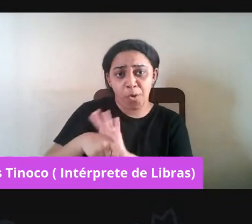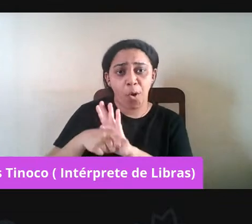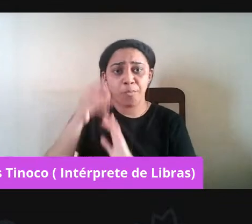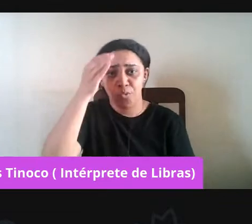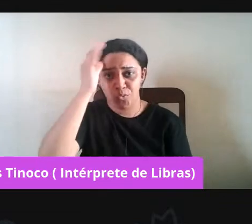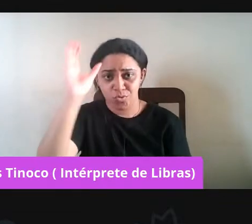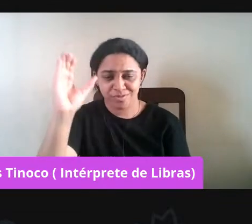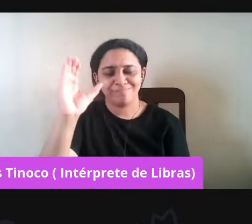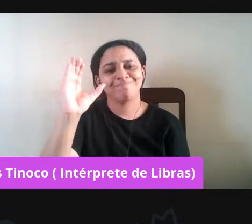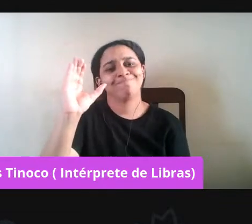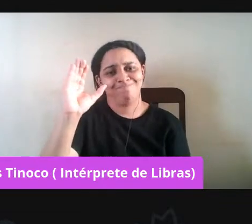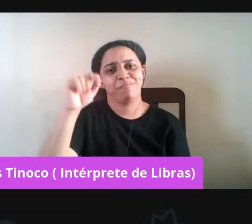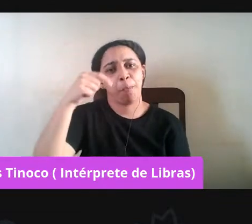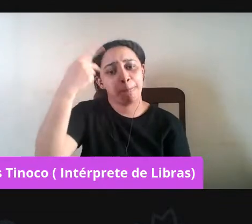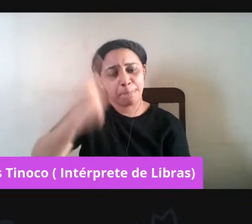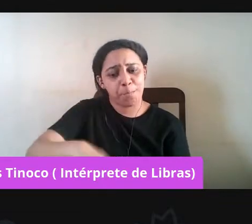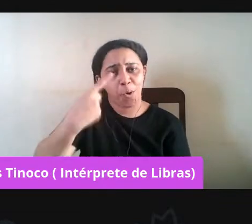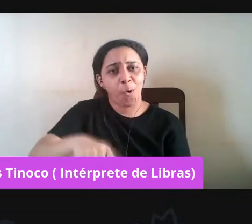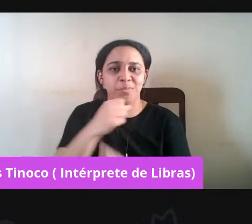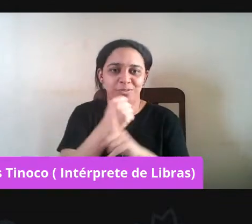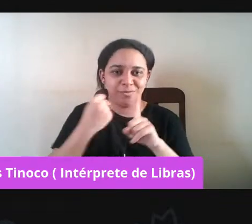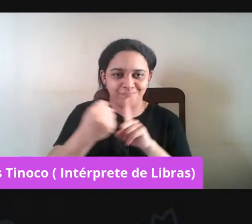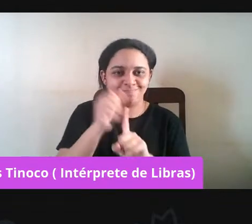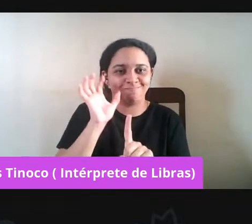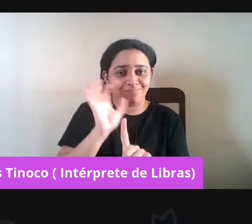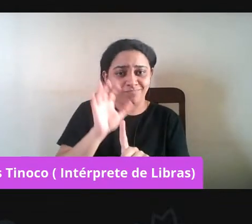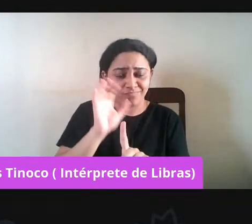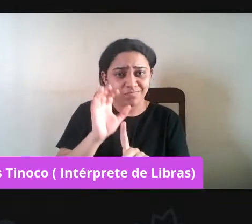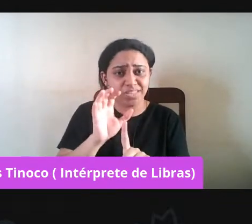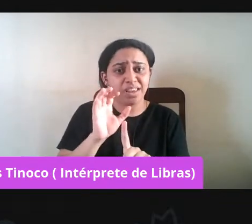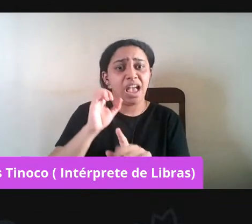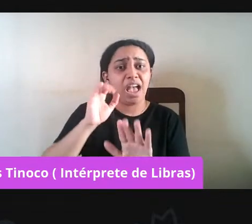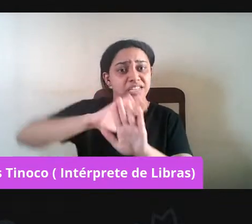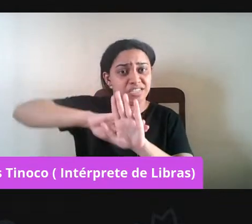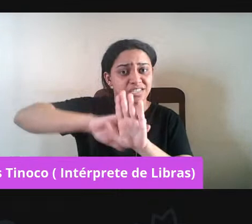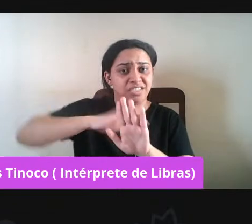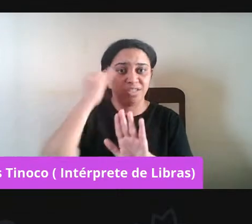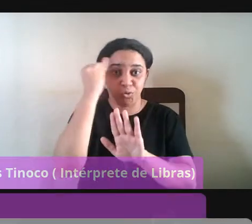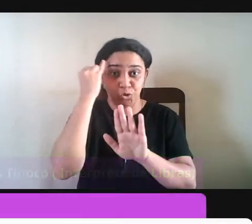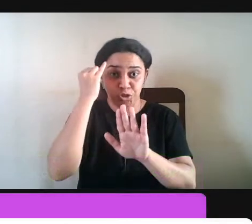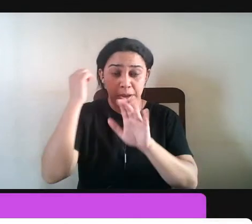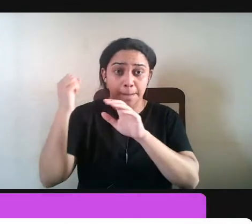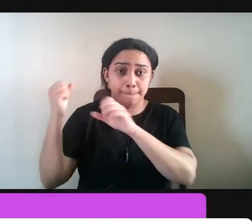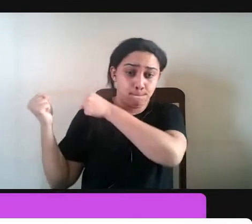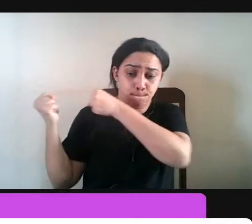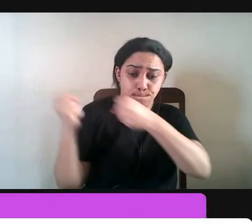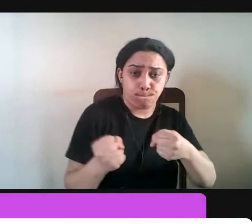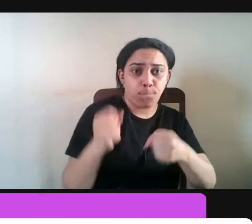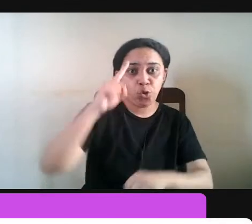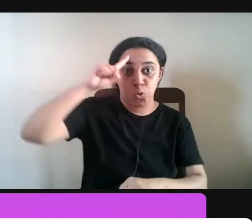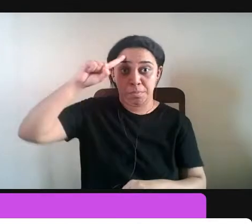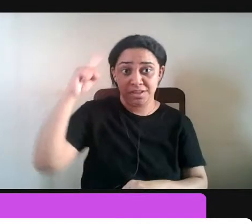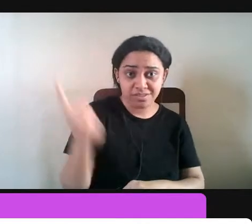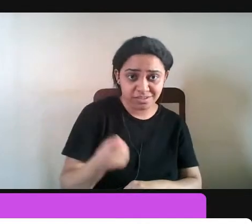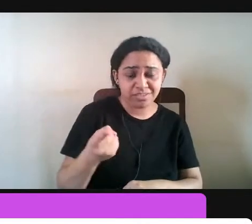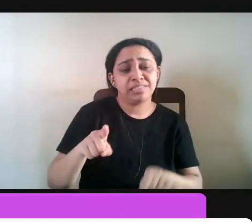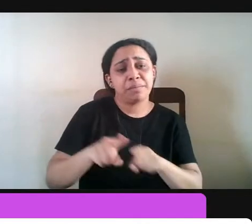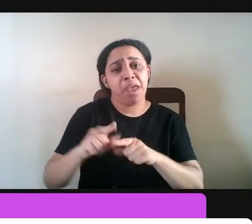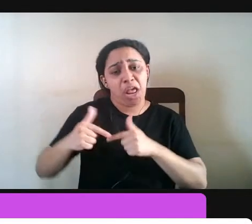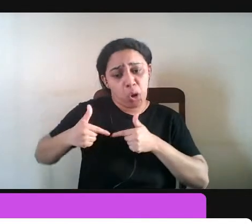mesmo da sociedade. Reflete a ideologia dominante, mas também as lutas, as tendências dessa